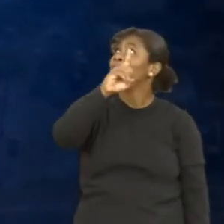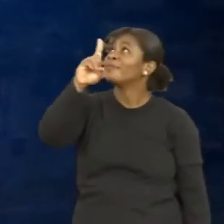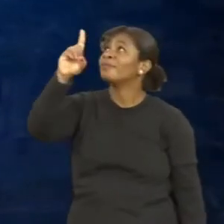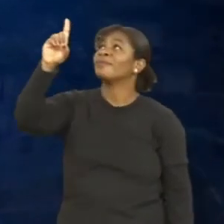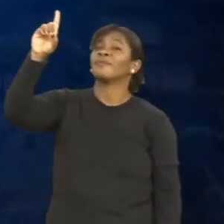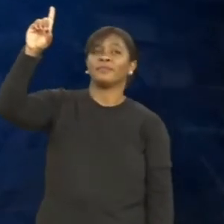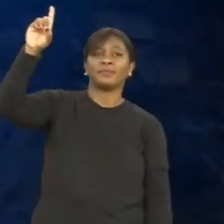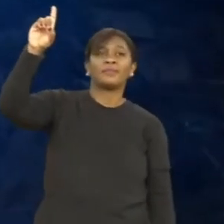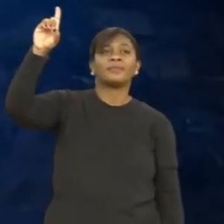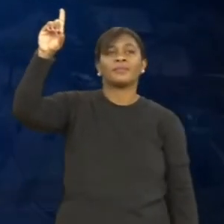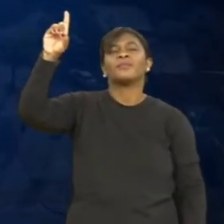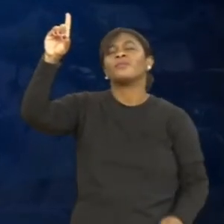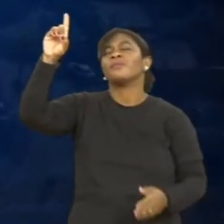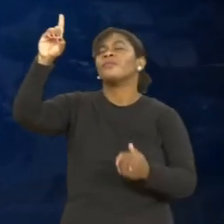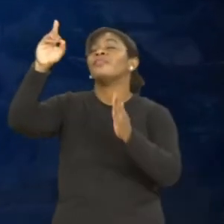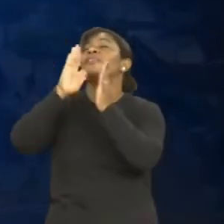Filho,